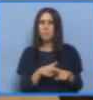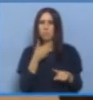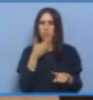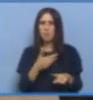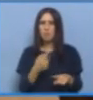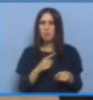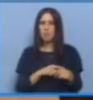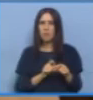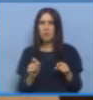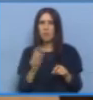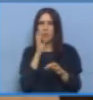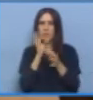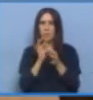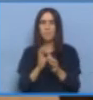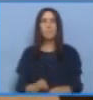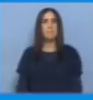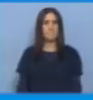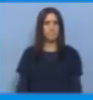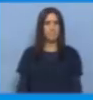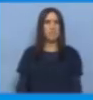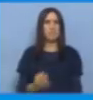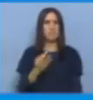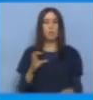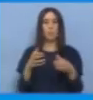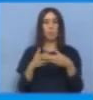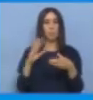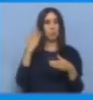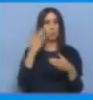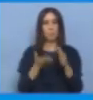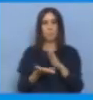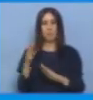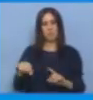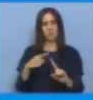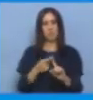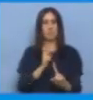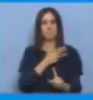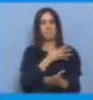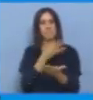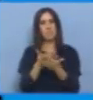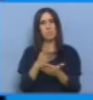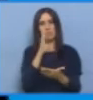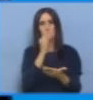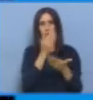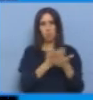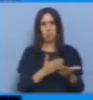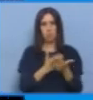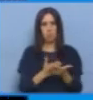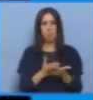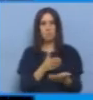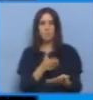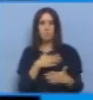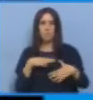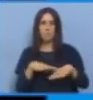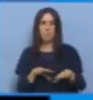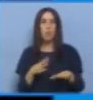experiência de curta duração? Sim, o maior grupo que parte tanto este ano como ao longo dos anos são estudantes, no seu período de